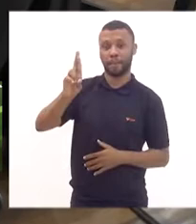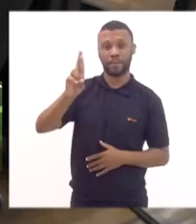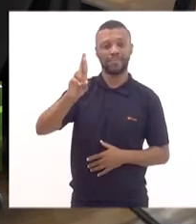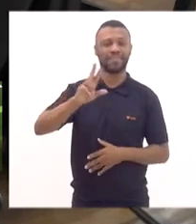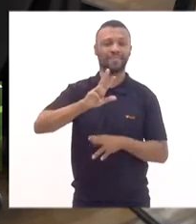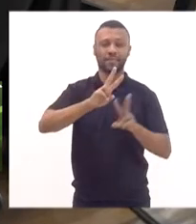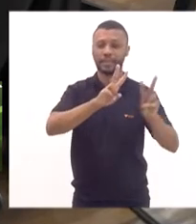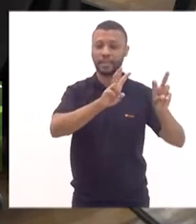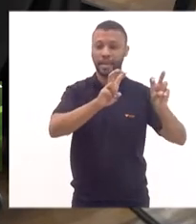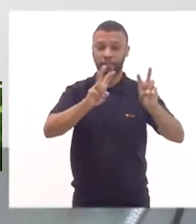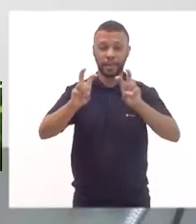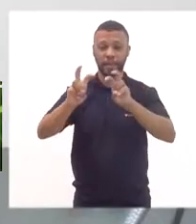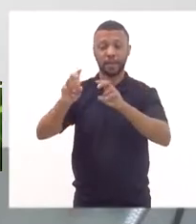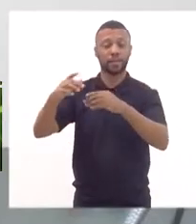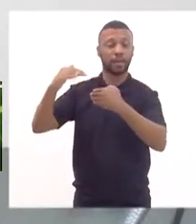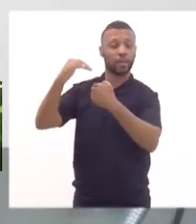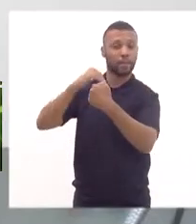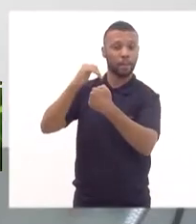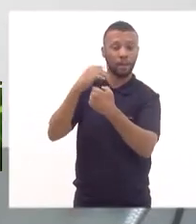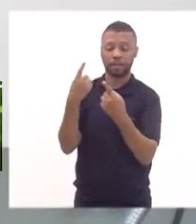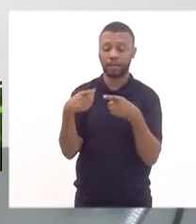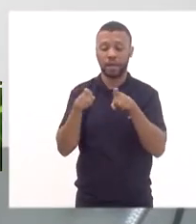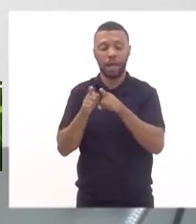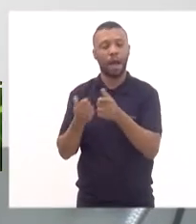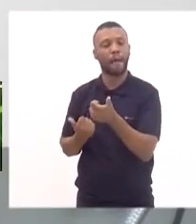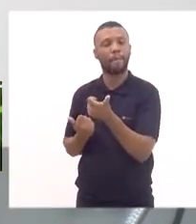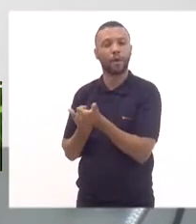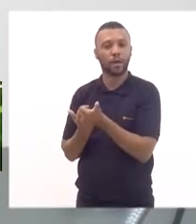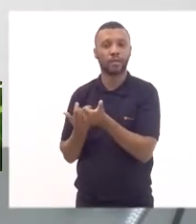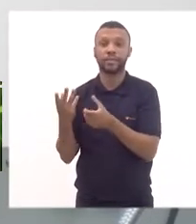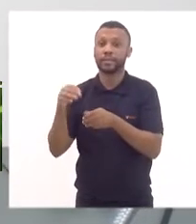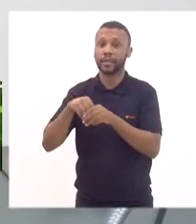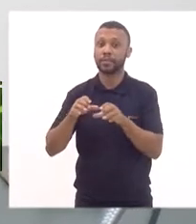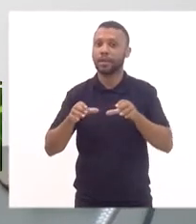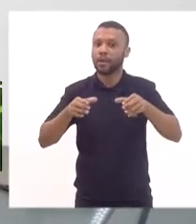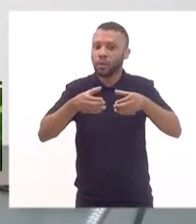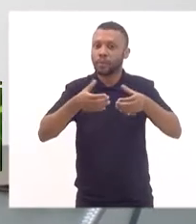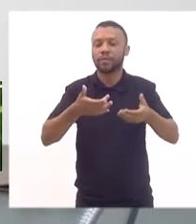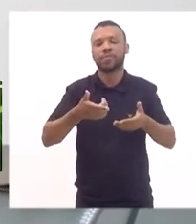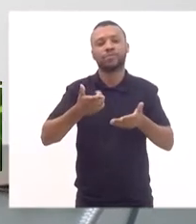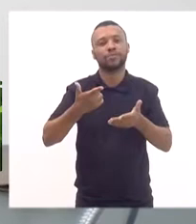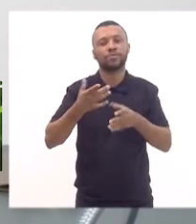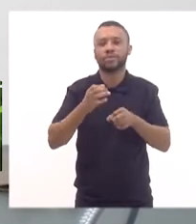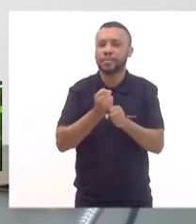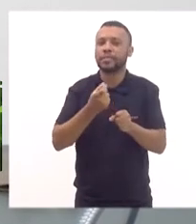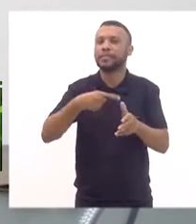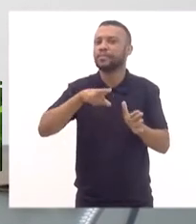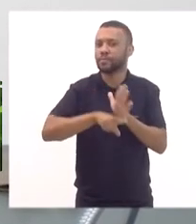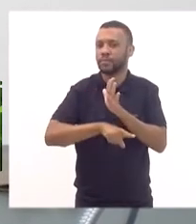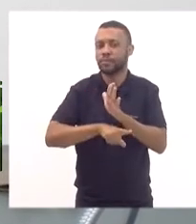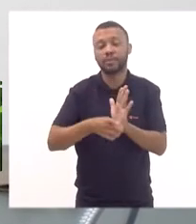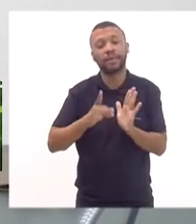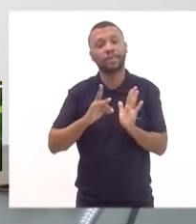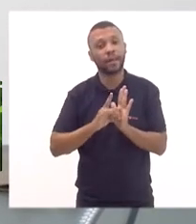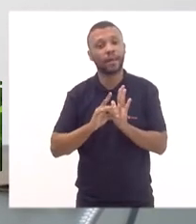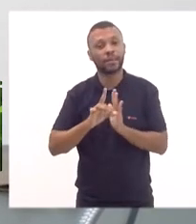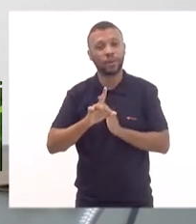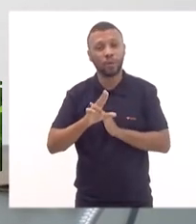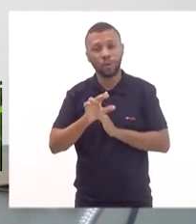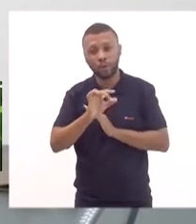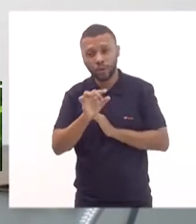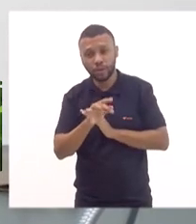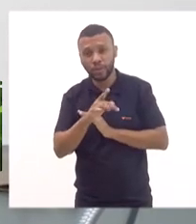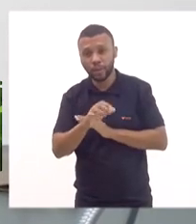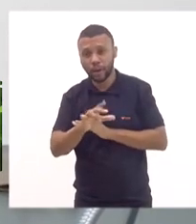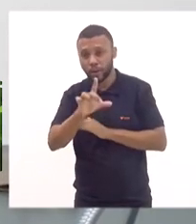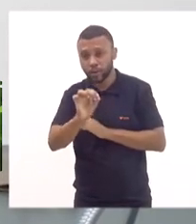vários temas e de estar ao lado dele na Comissão de Tributação. E, na verdade, deputado Luiz Paulo, eu vou fazer uma